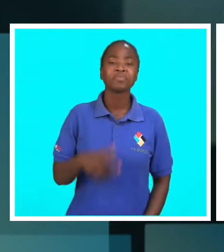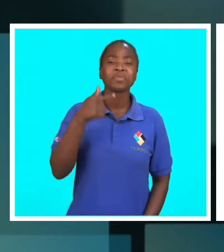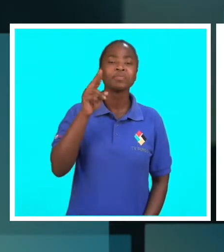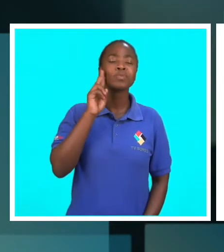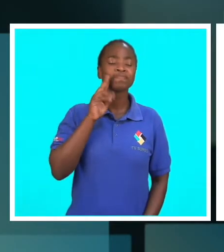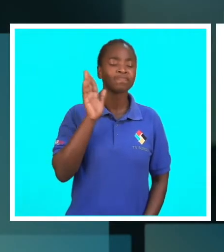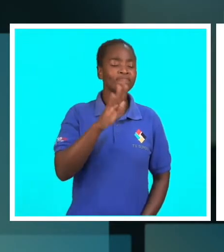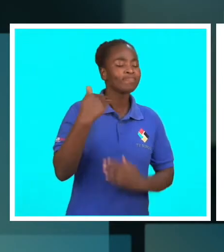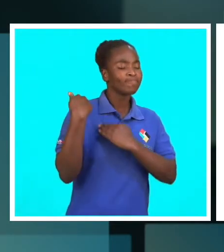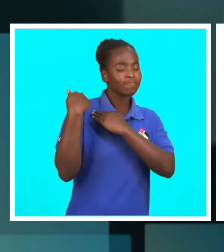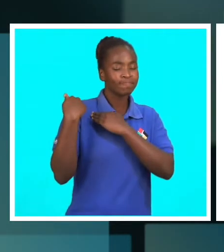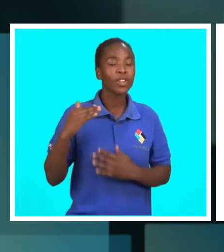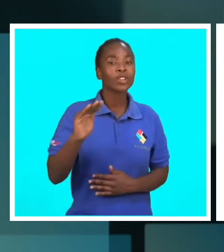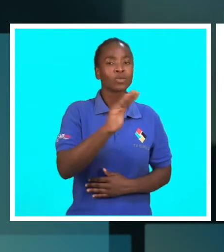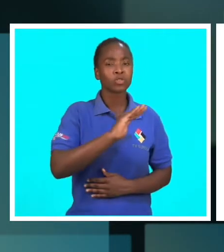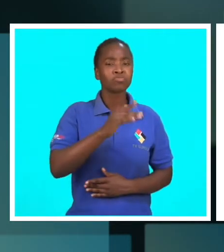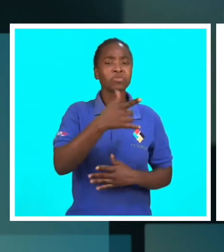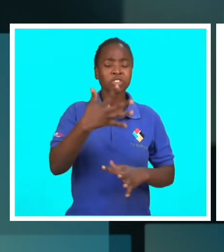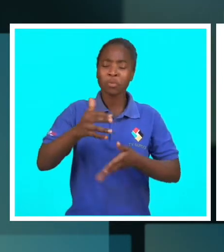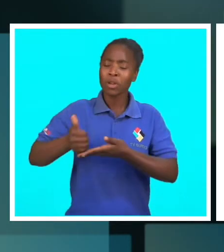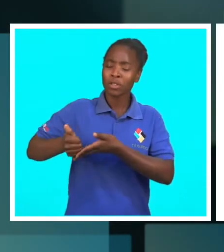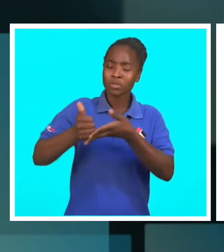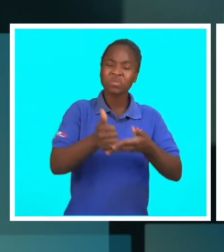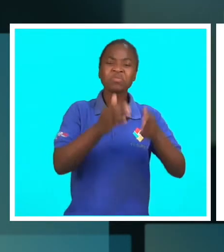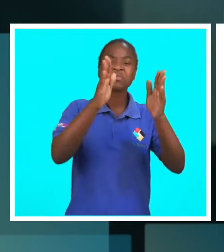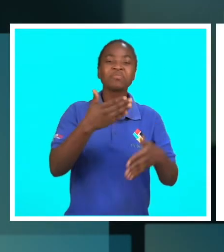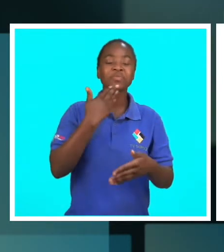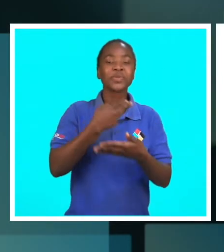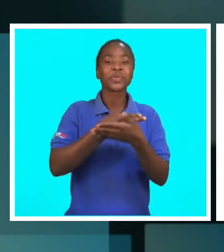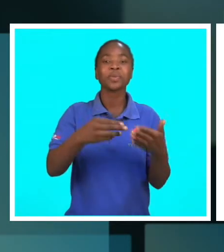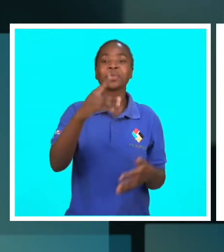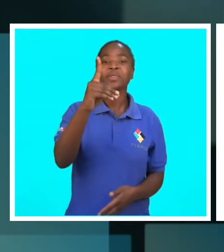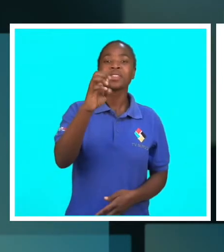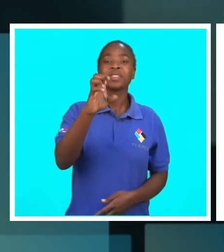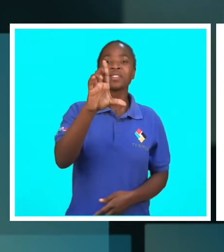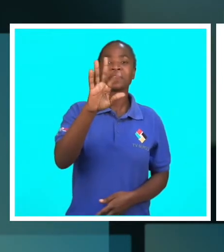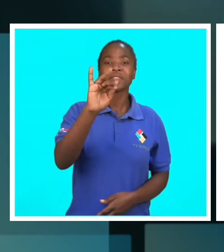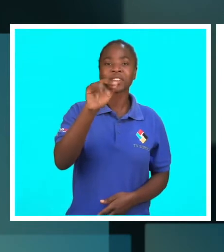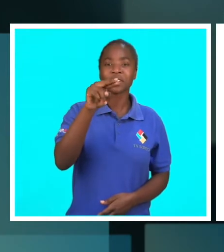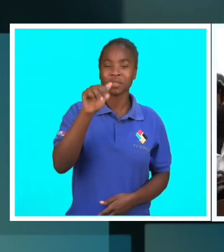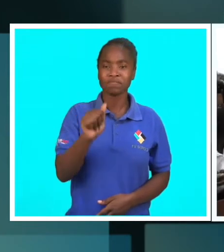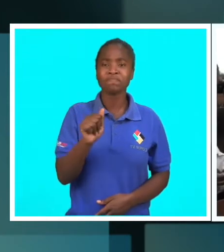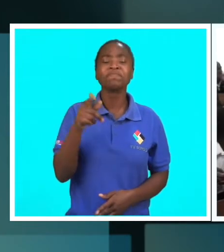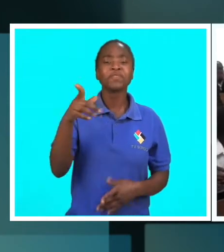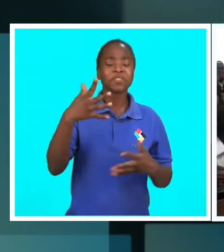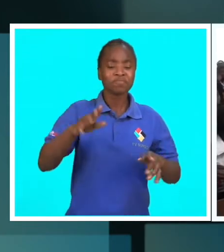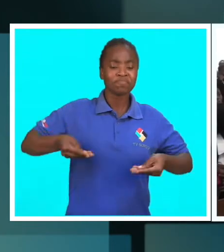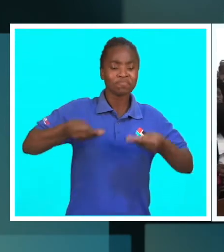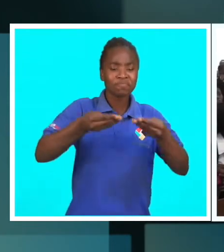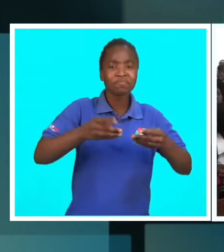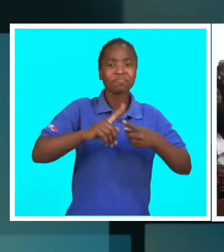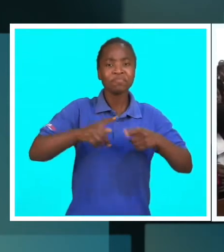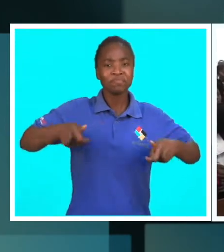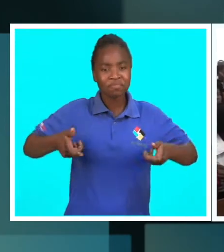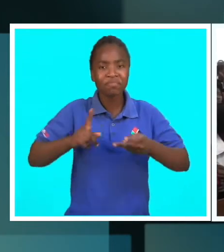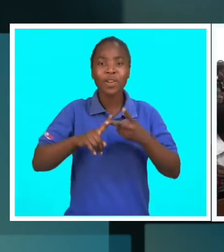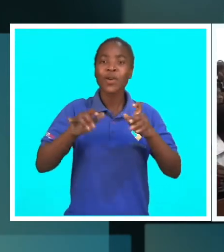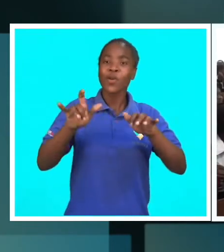Delfina em Antumbo foi uma das beneficiárias das ações de responsabilidade social da TV Surdo.